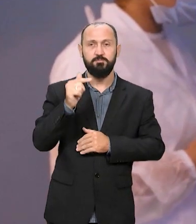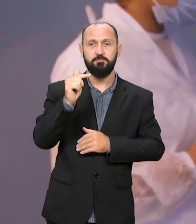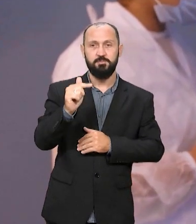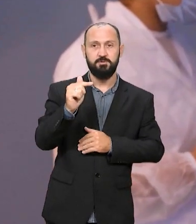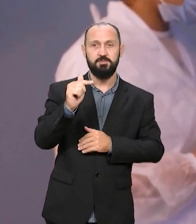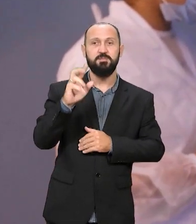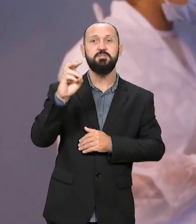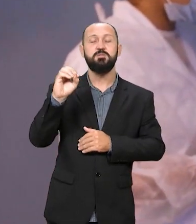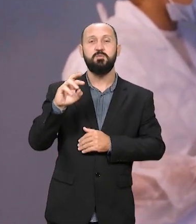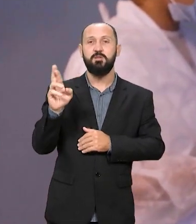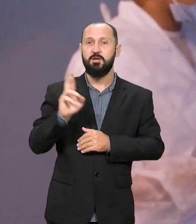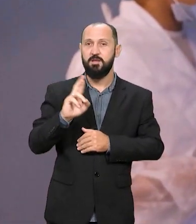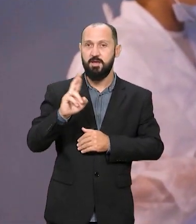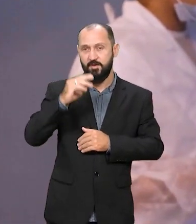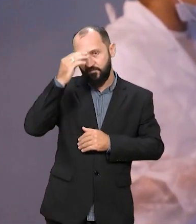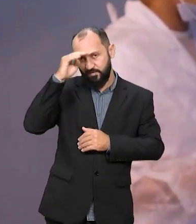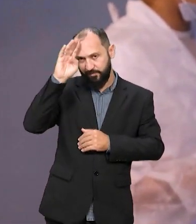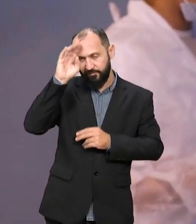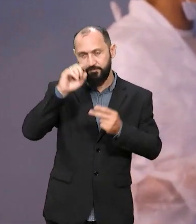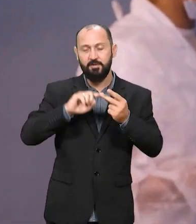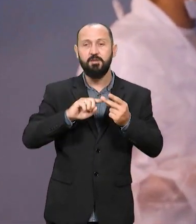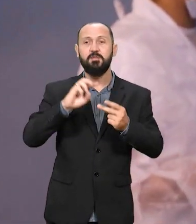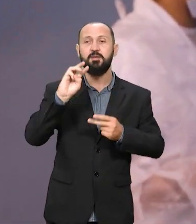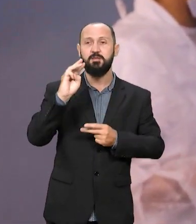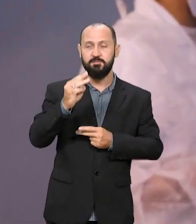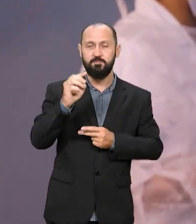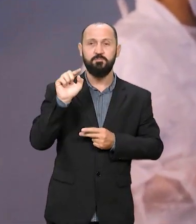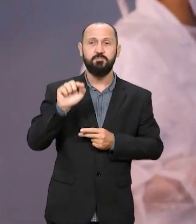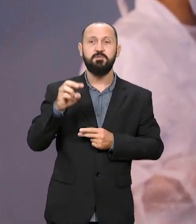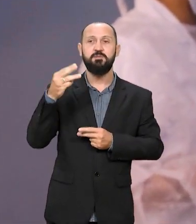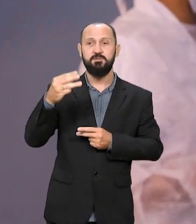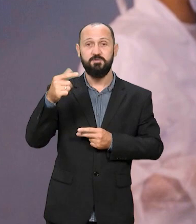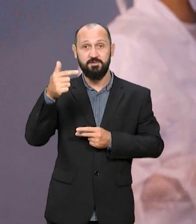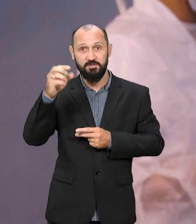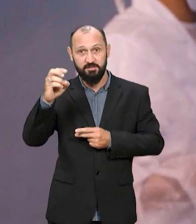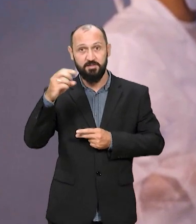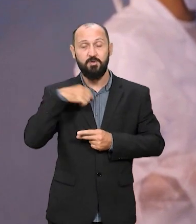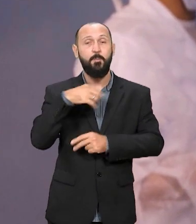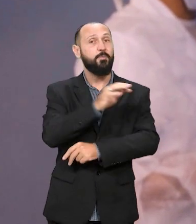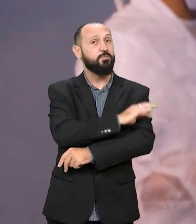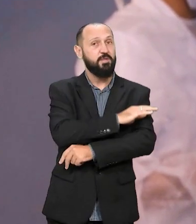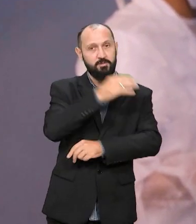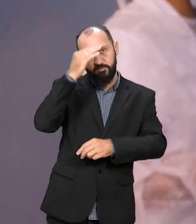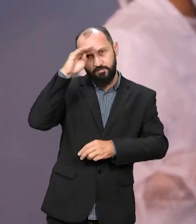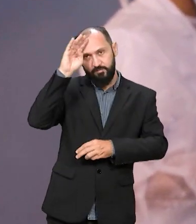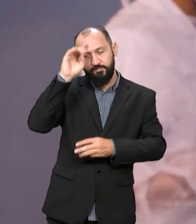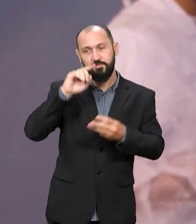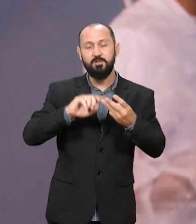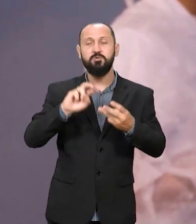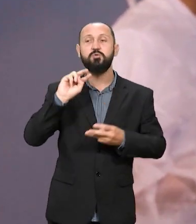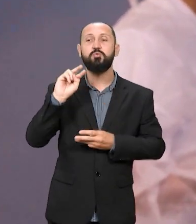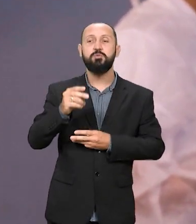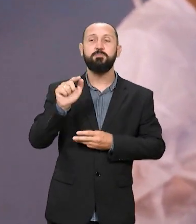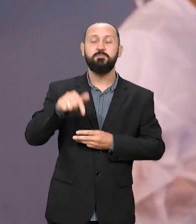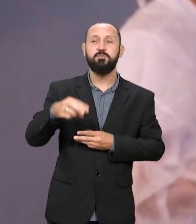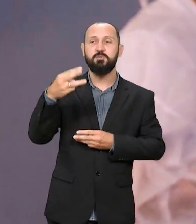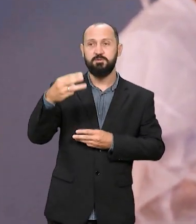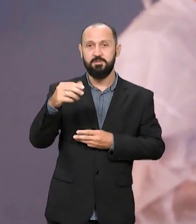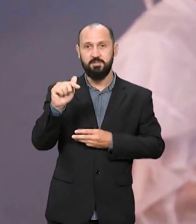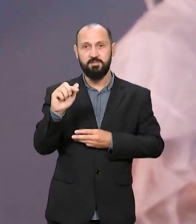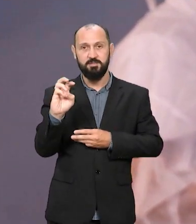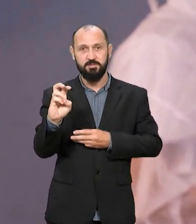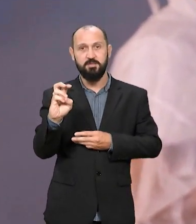de 4.750 para enfermeiros de 3.325 para os técnicos de enfermagem e